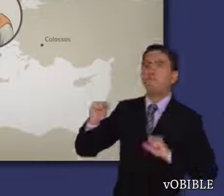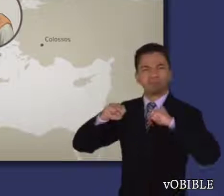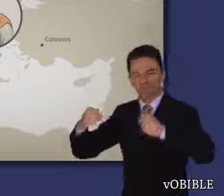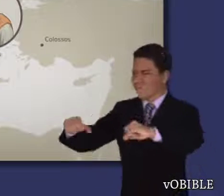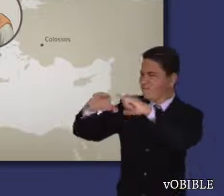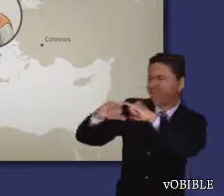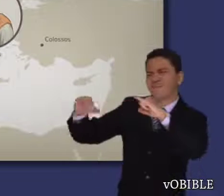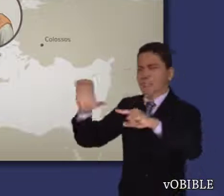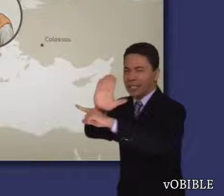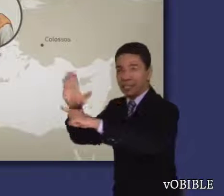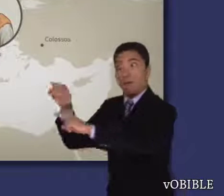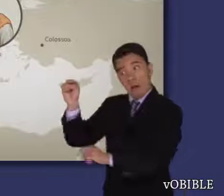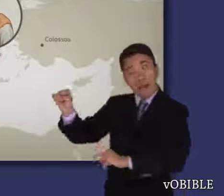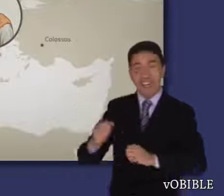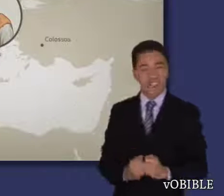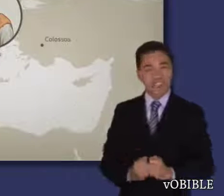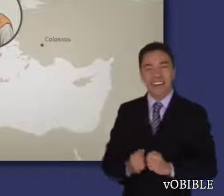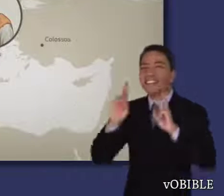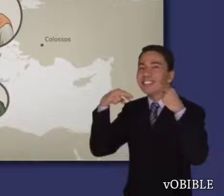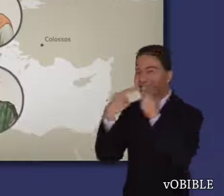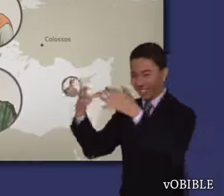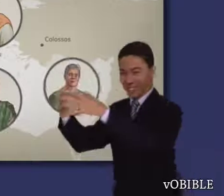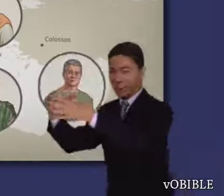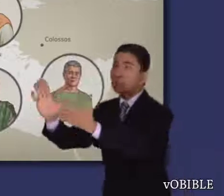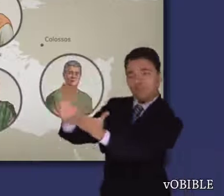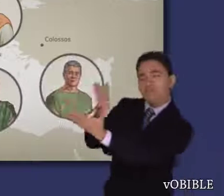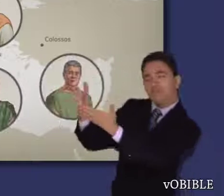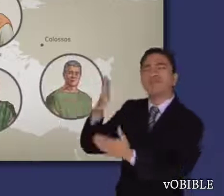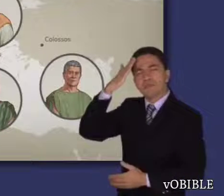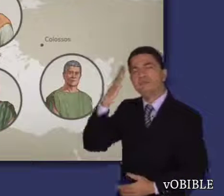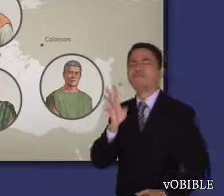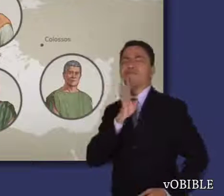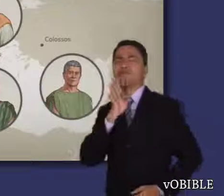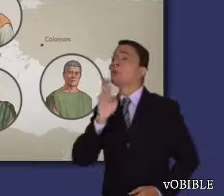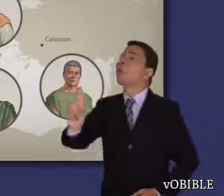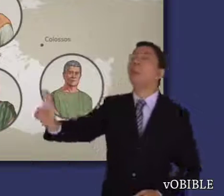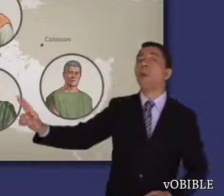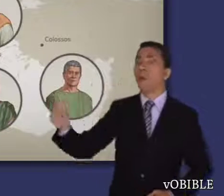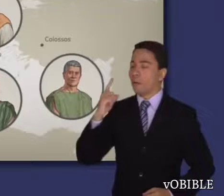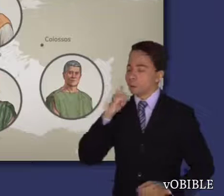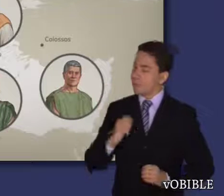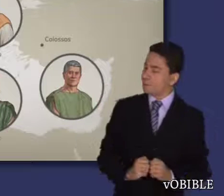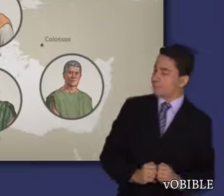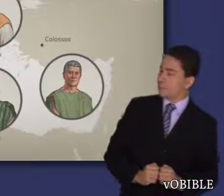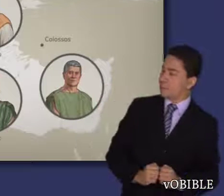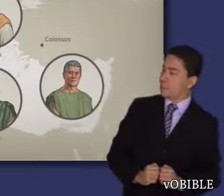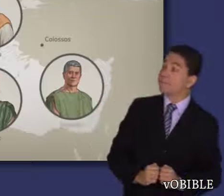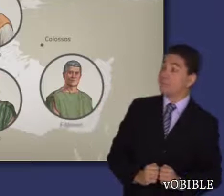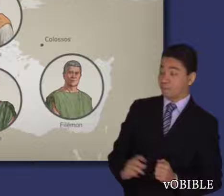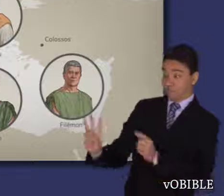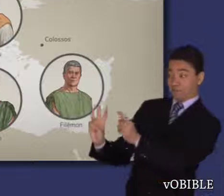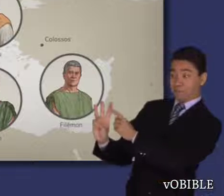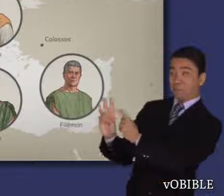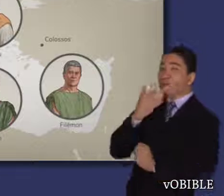trabalho de Epáfras. Mesmo nunca tendo estado ali, Paulo conhecia vários membros da congregação, incluindo Áfia, Arquipo